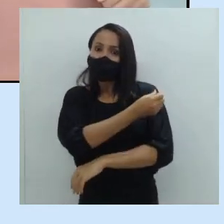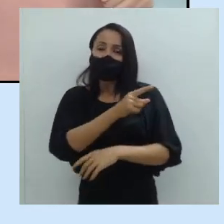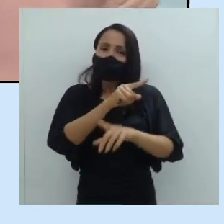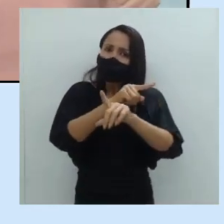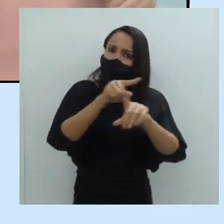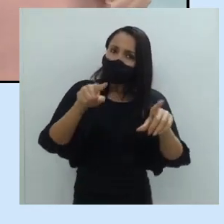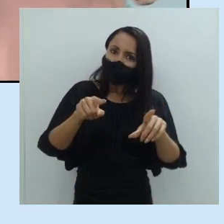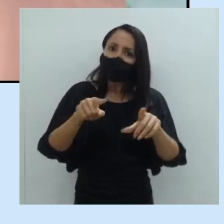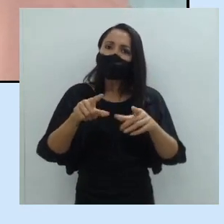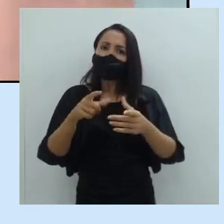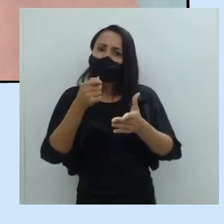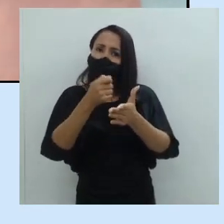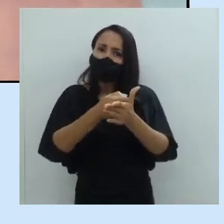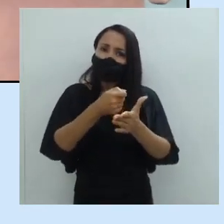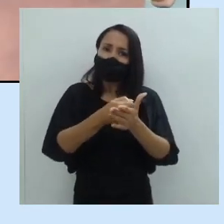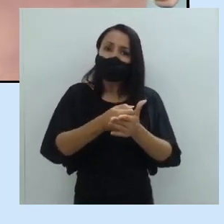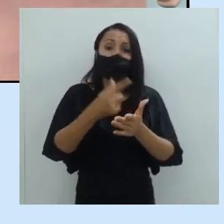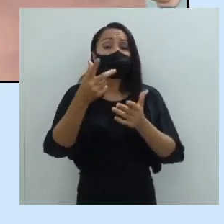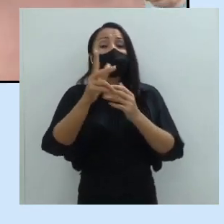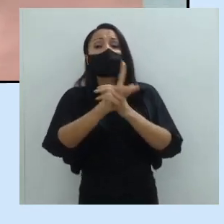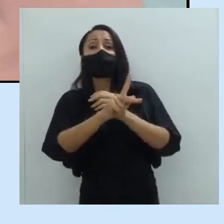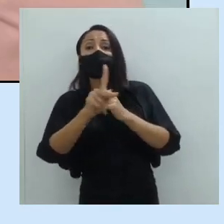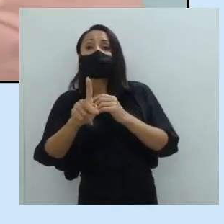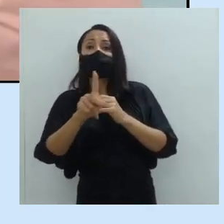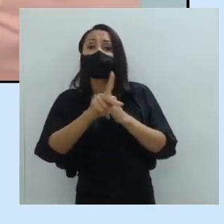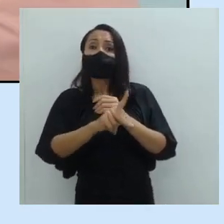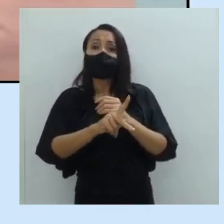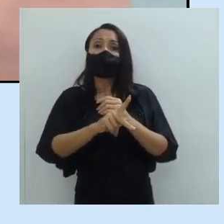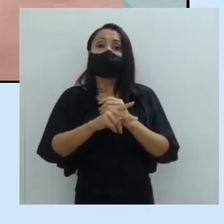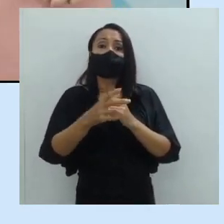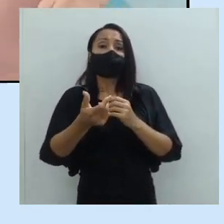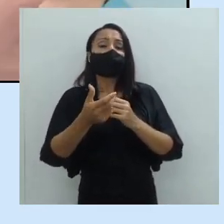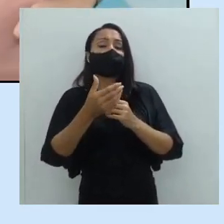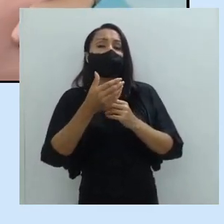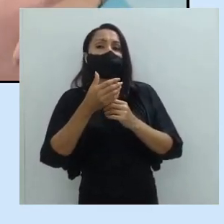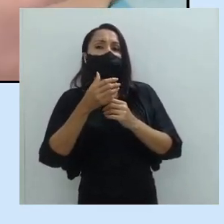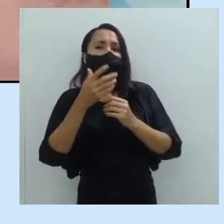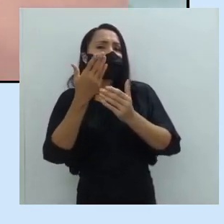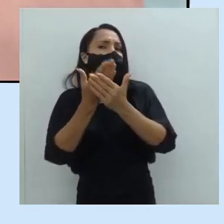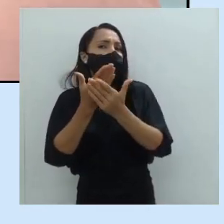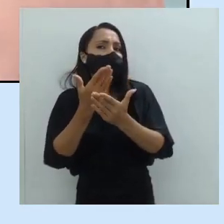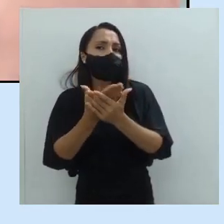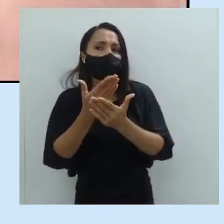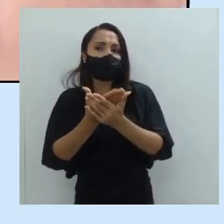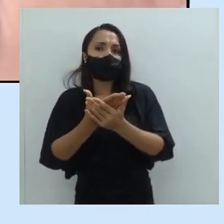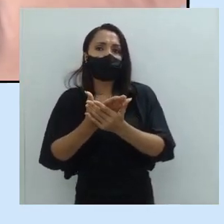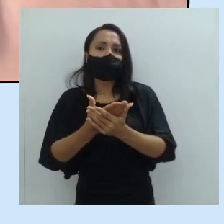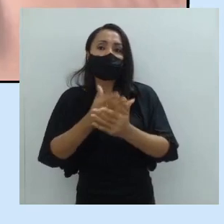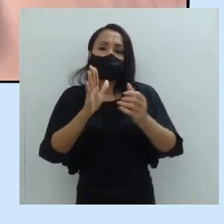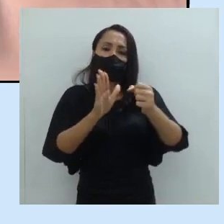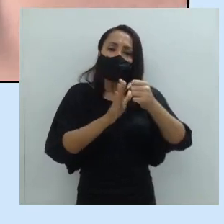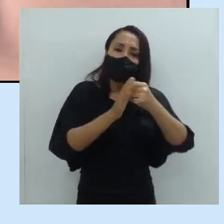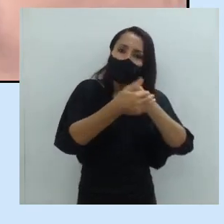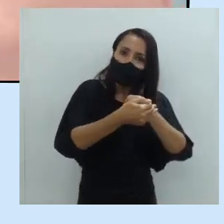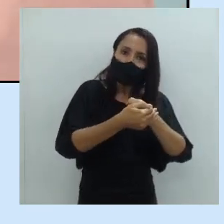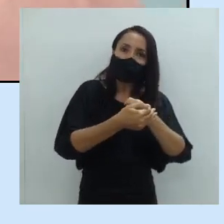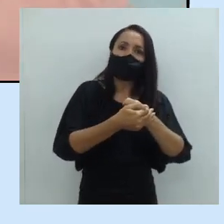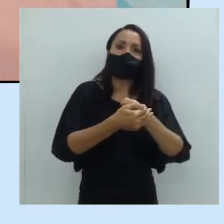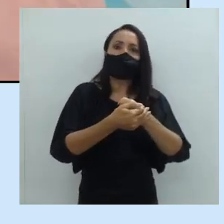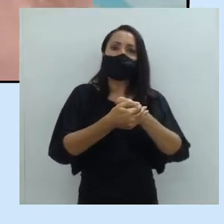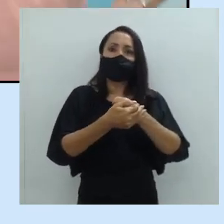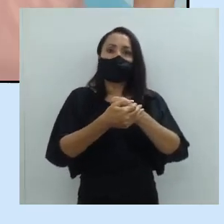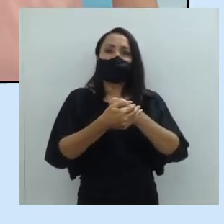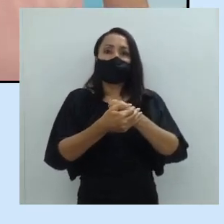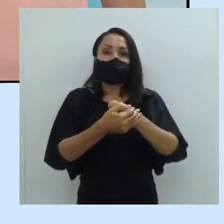você tentar, com seu professor, com sua professora, estudar os não ditos, os